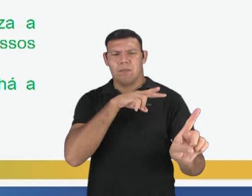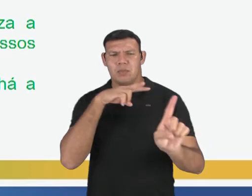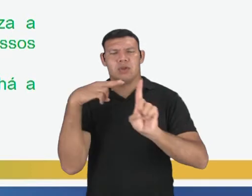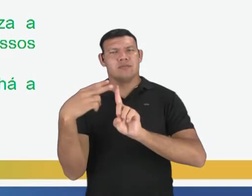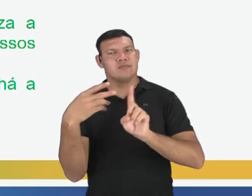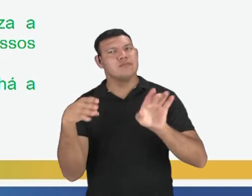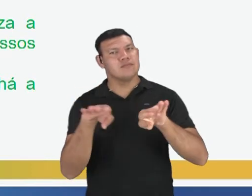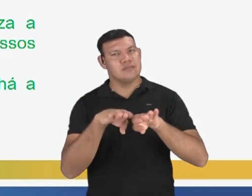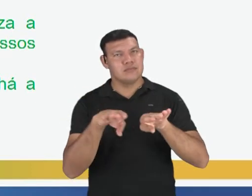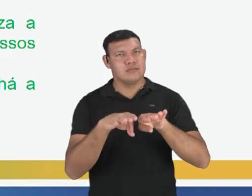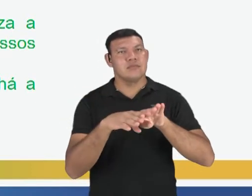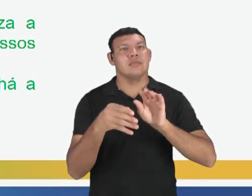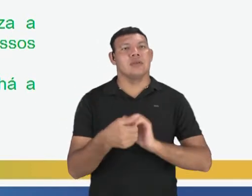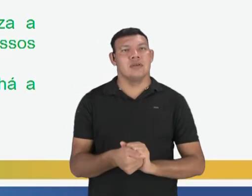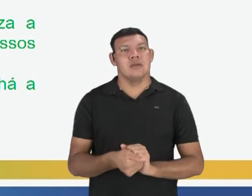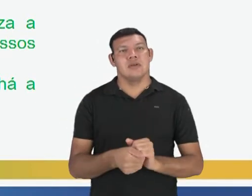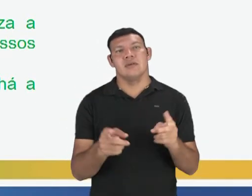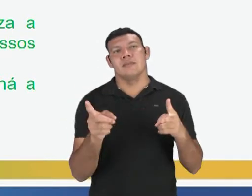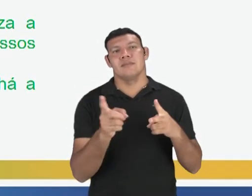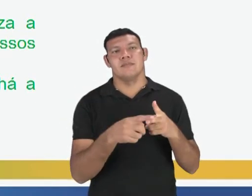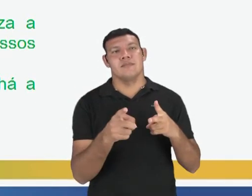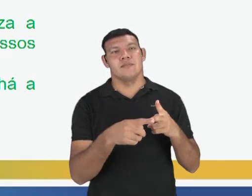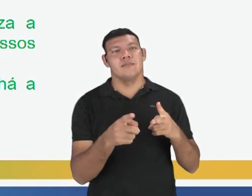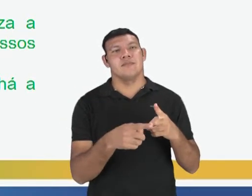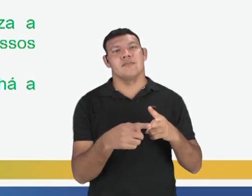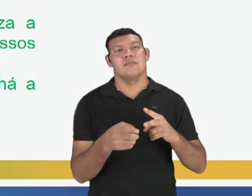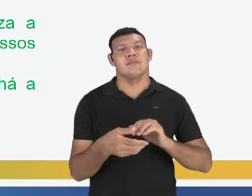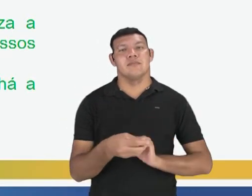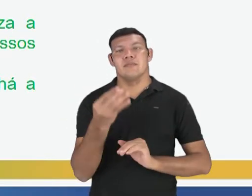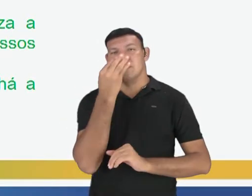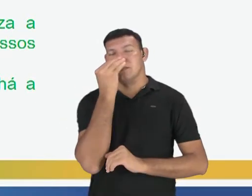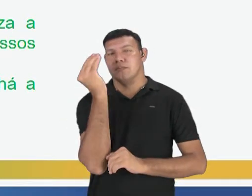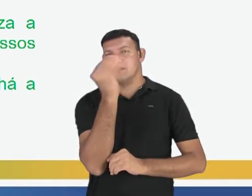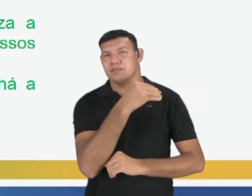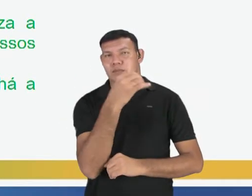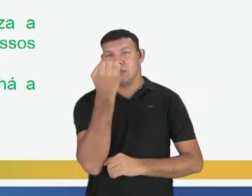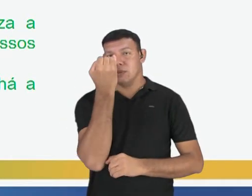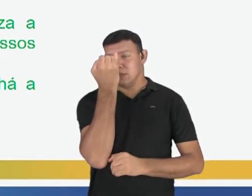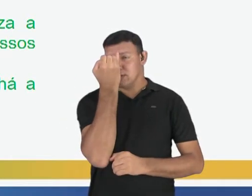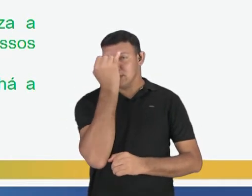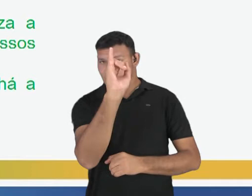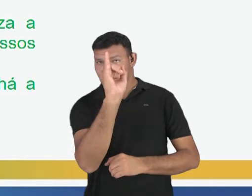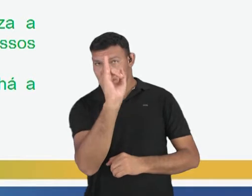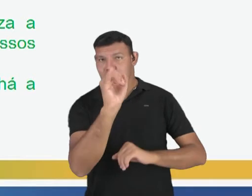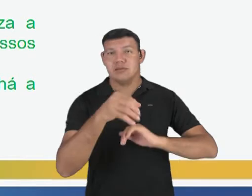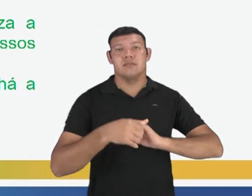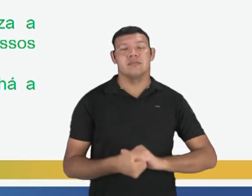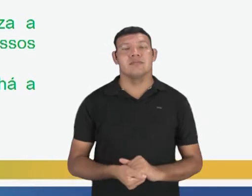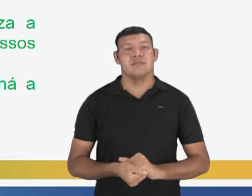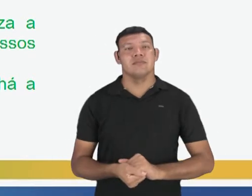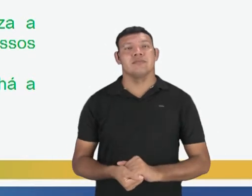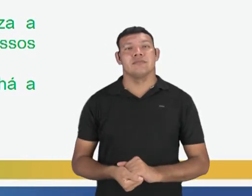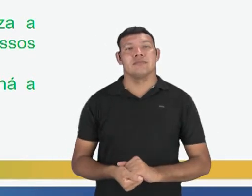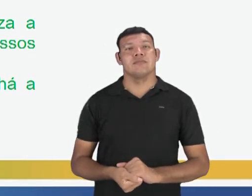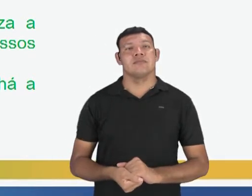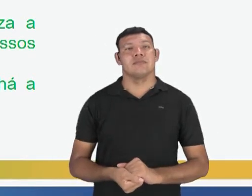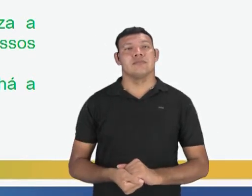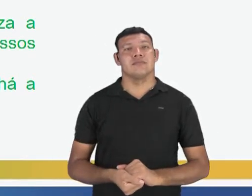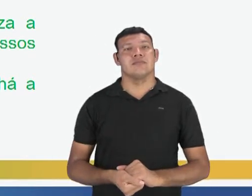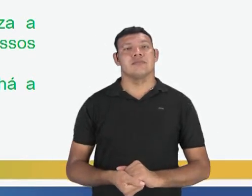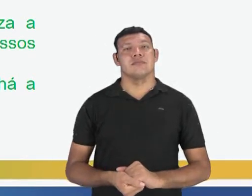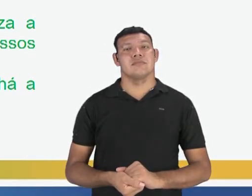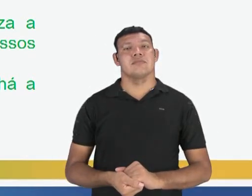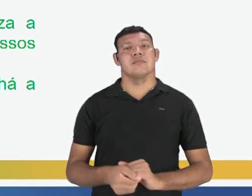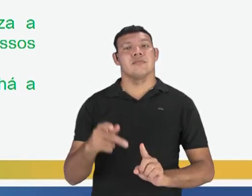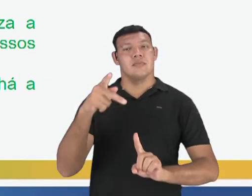Ele também vai ter uma subdivisão aí, que é a rejeição do idealismo. O que é o idealismo, professor? O idealismo parte do princípio